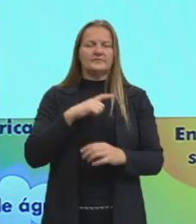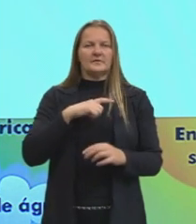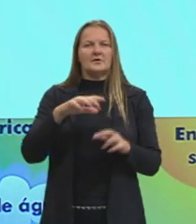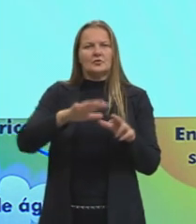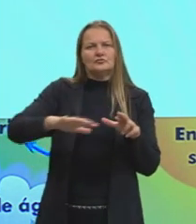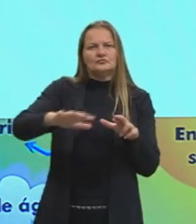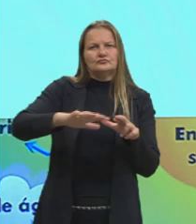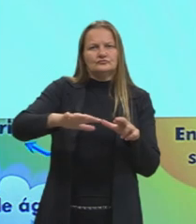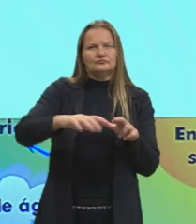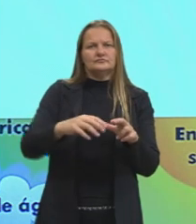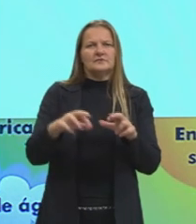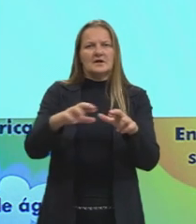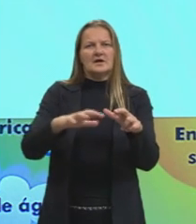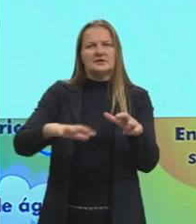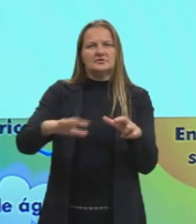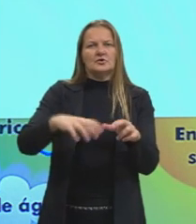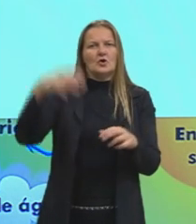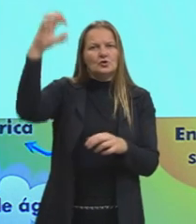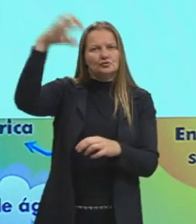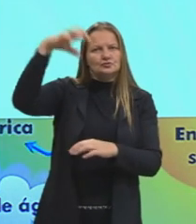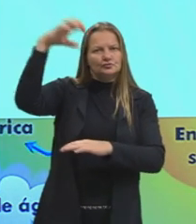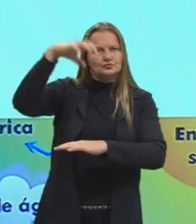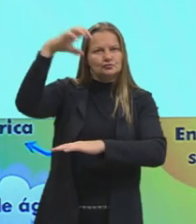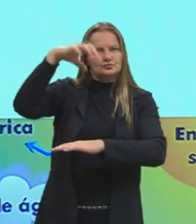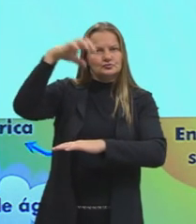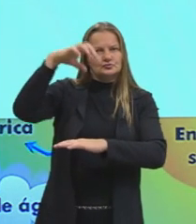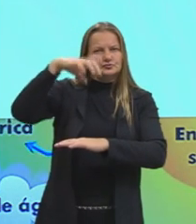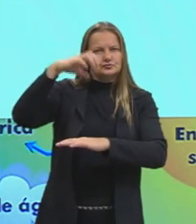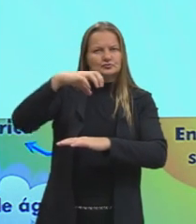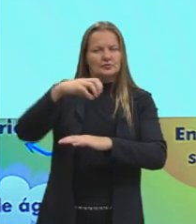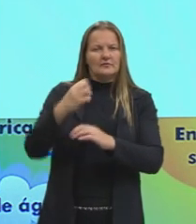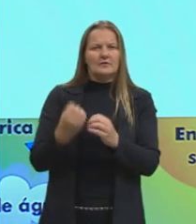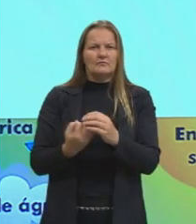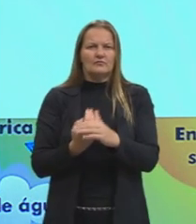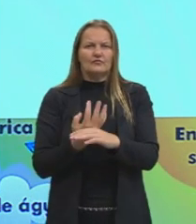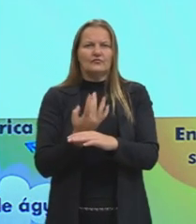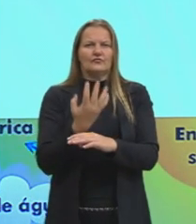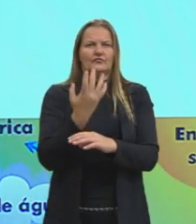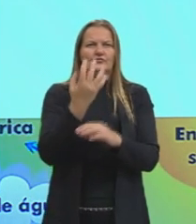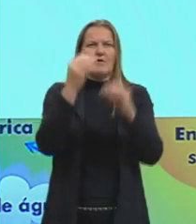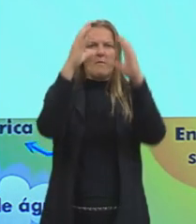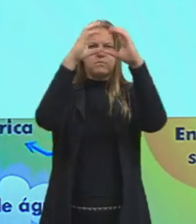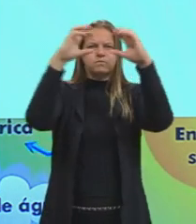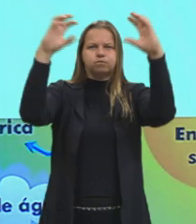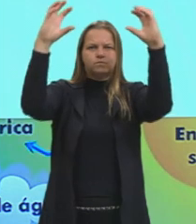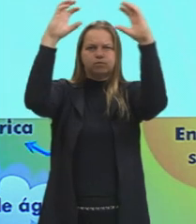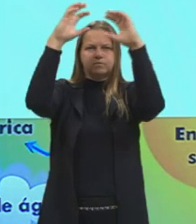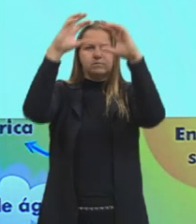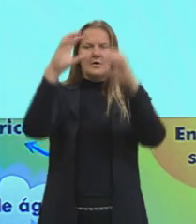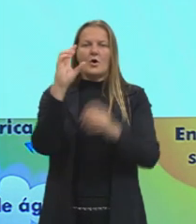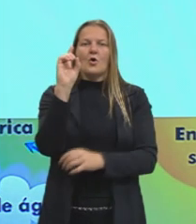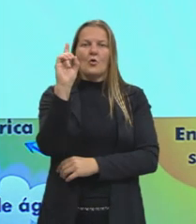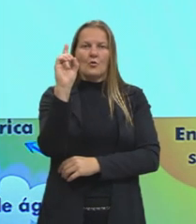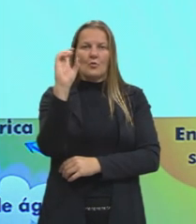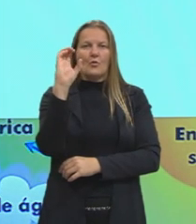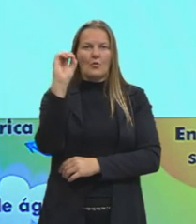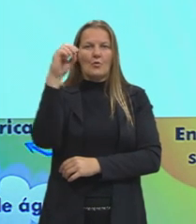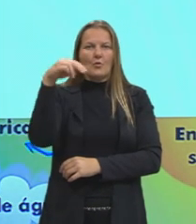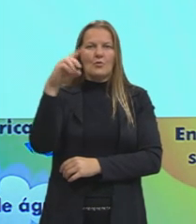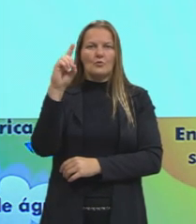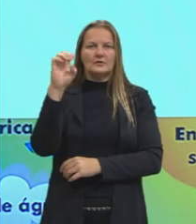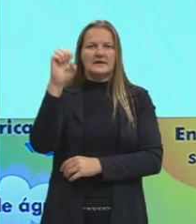do Equador EA então tu vai chover né essa água vai evaporar vai com um Deus ar né E aí vai